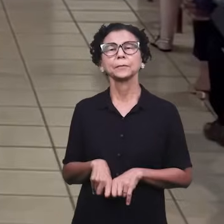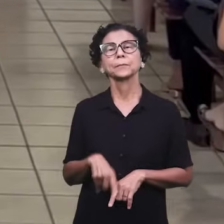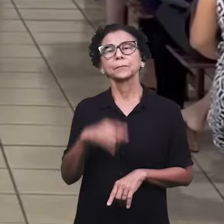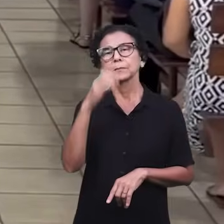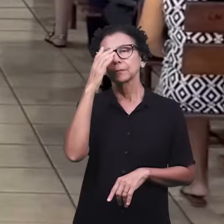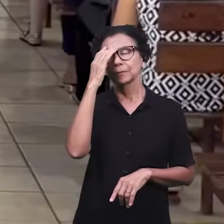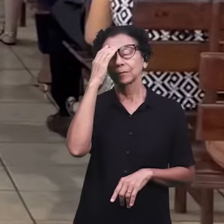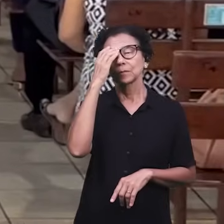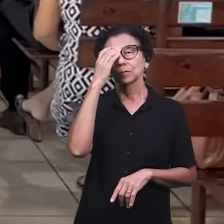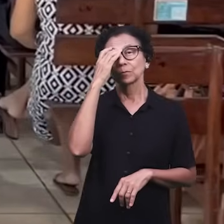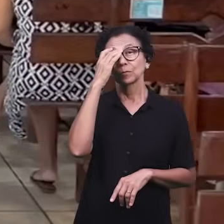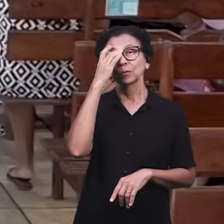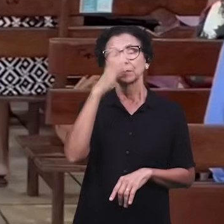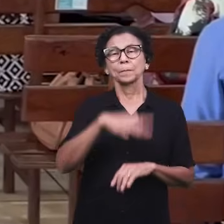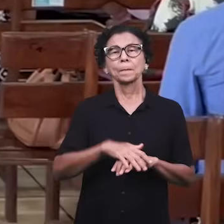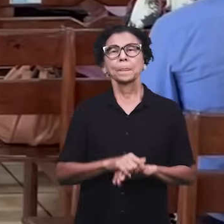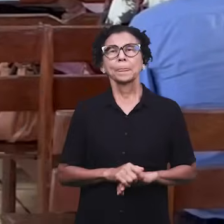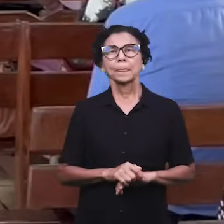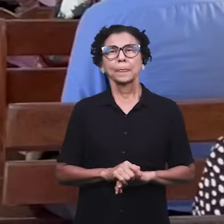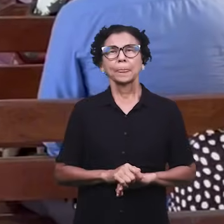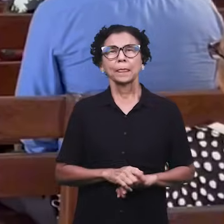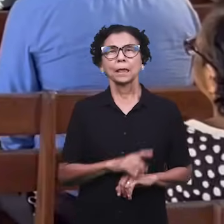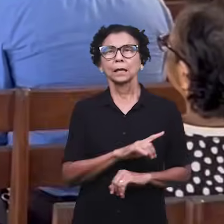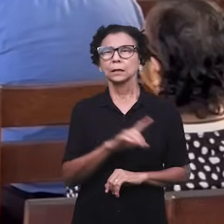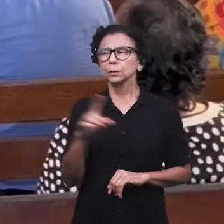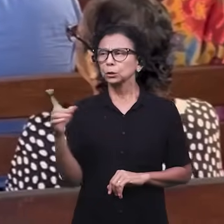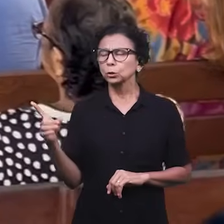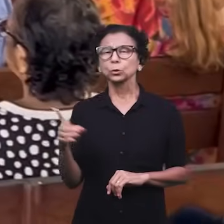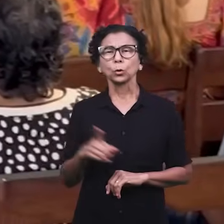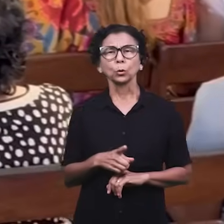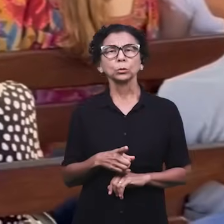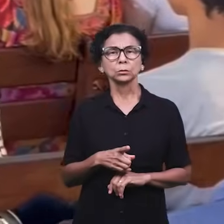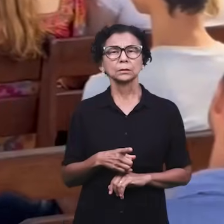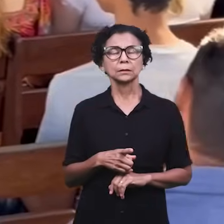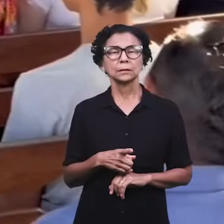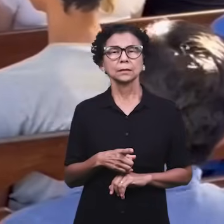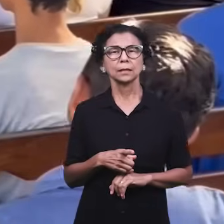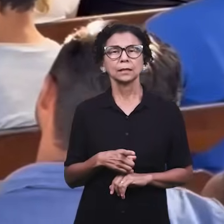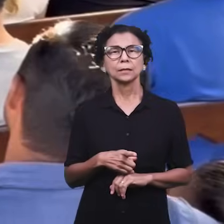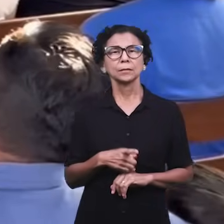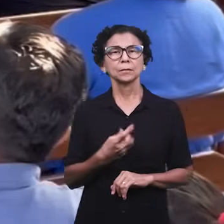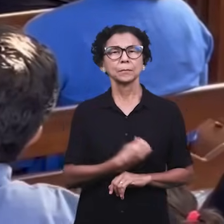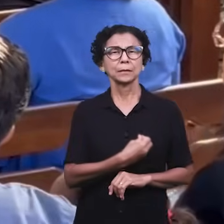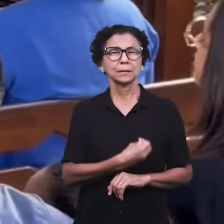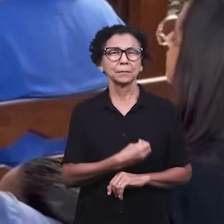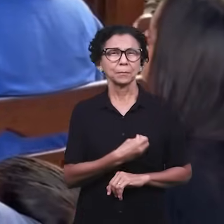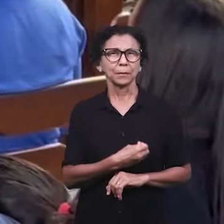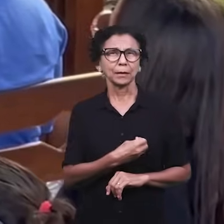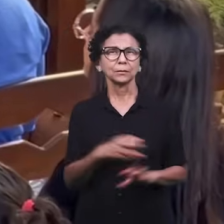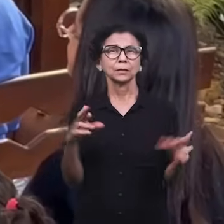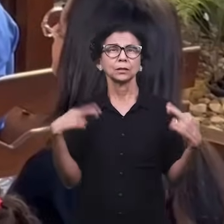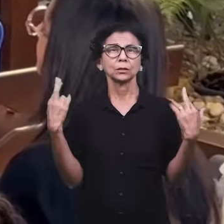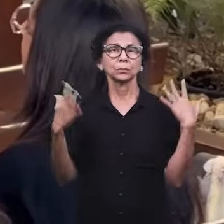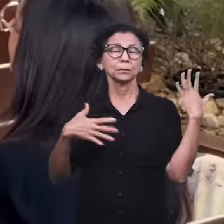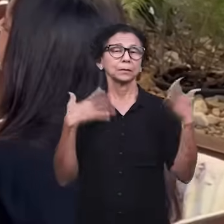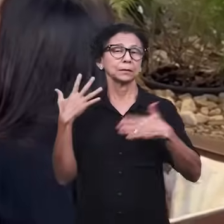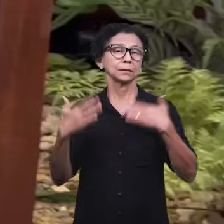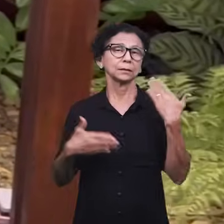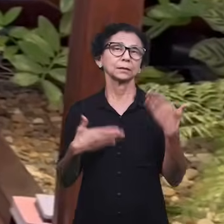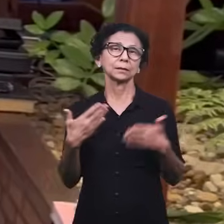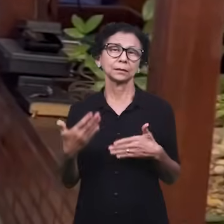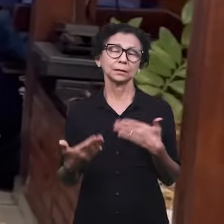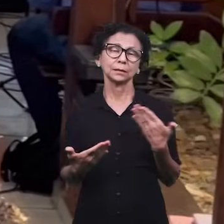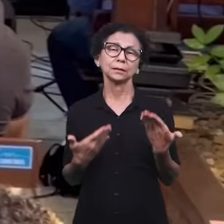convocação ali dos irmãos, para nós é uma grande alegria, né, naquilo que o Espírito Santo tem realizado. Então nós glorificamos muito o nome do